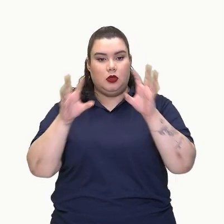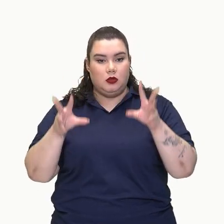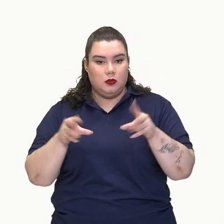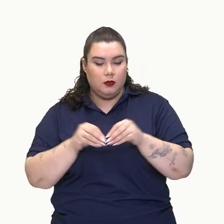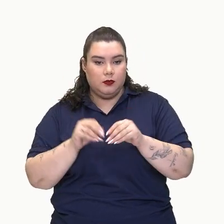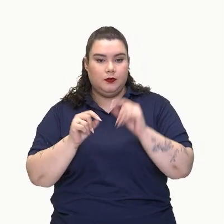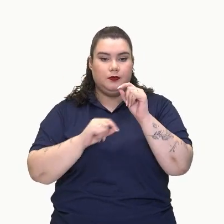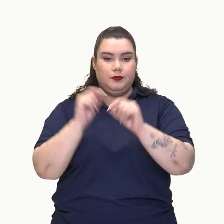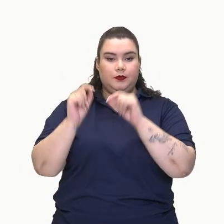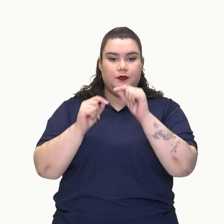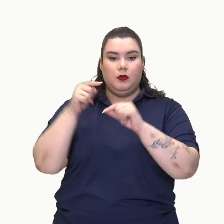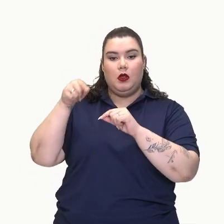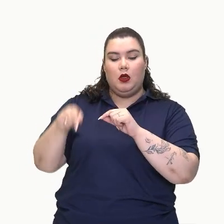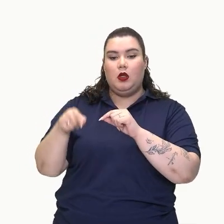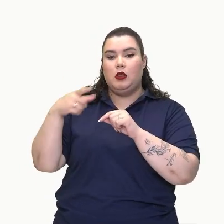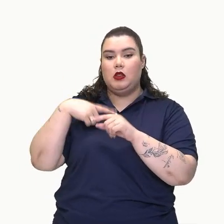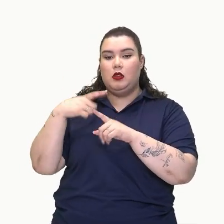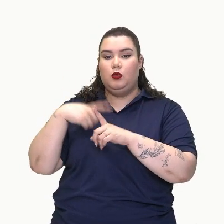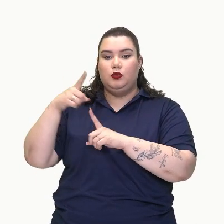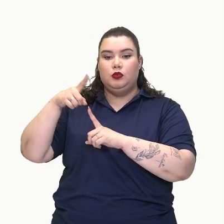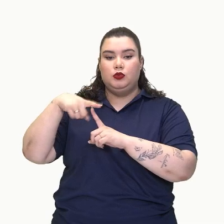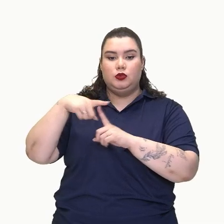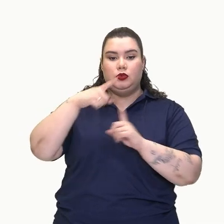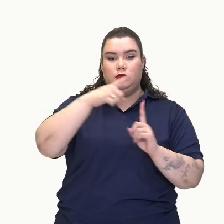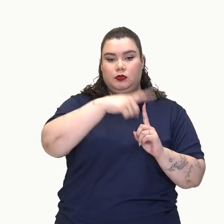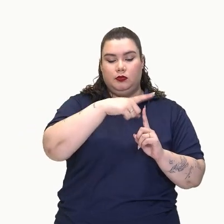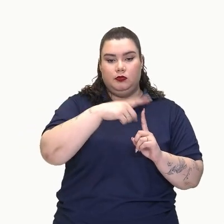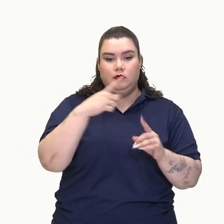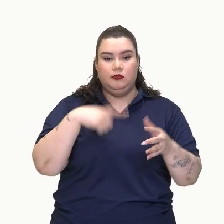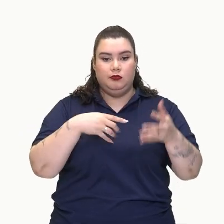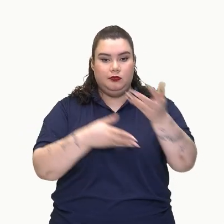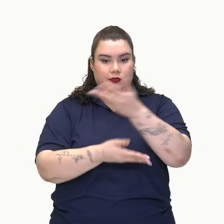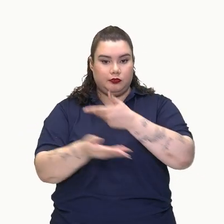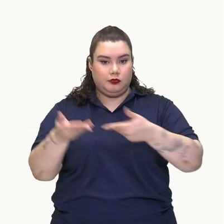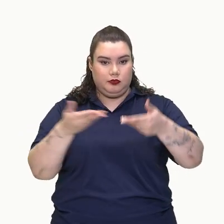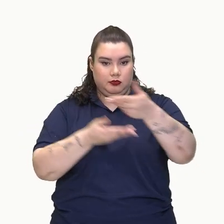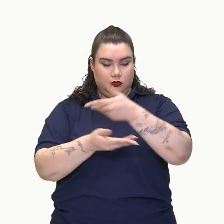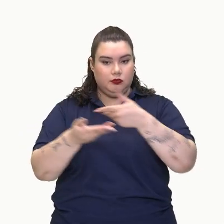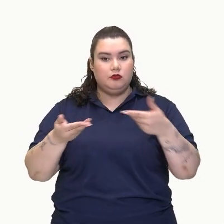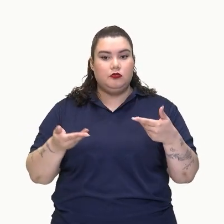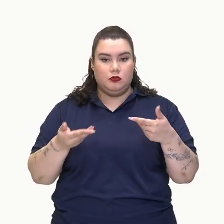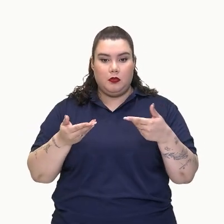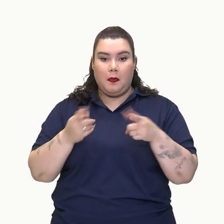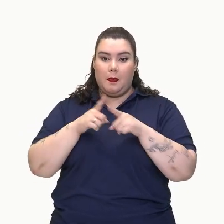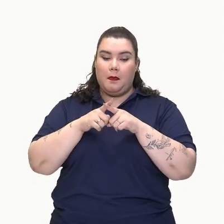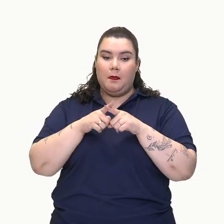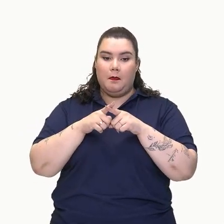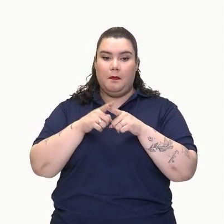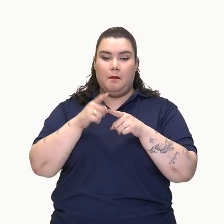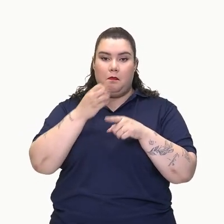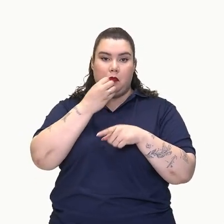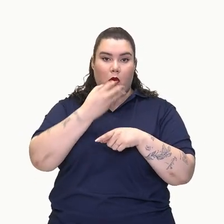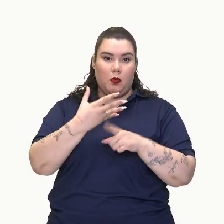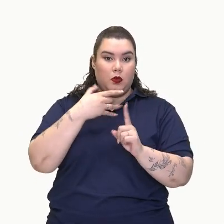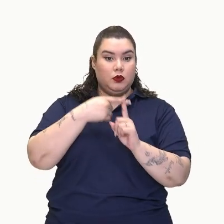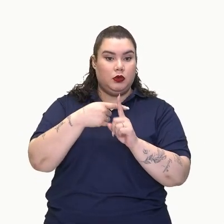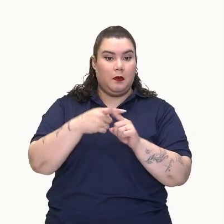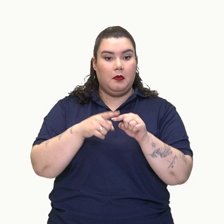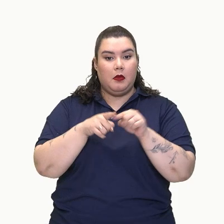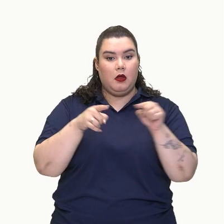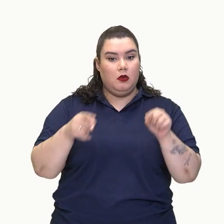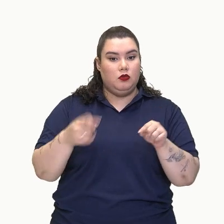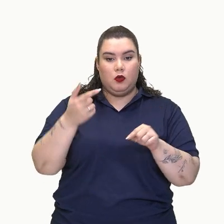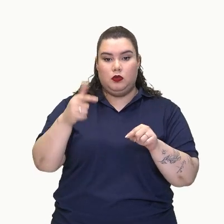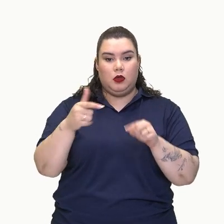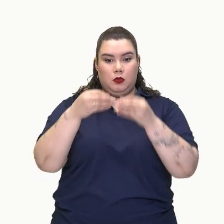em que os organismos envolvidos, eles são beneficiados com a interação, porém eles não